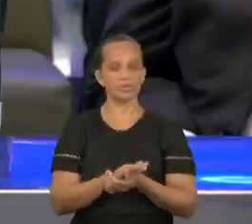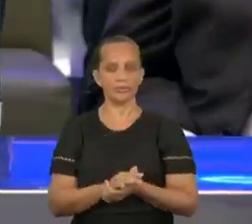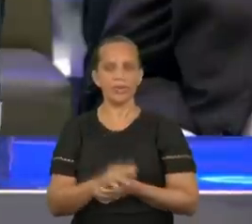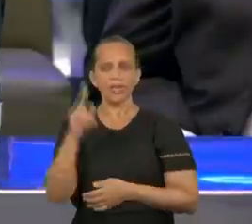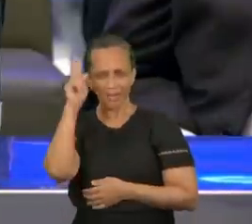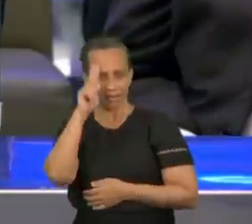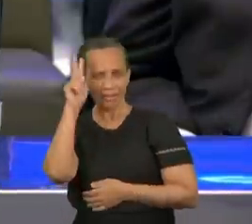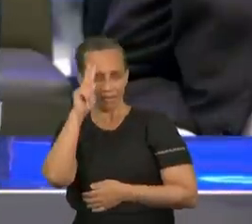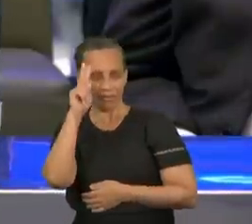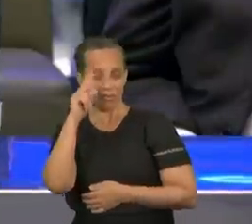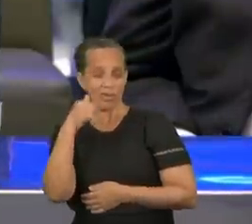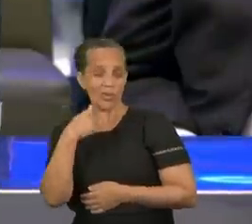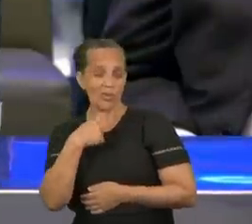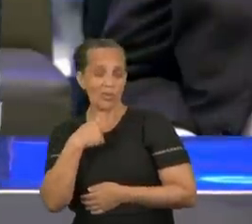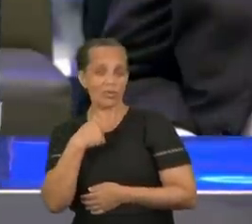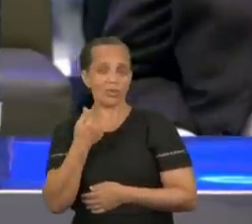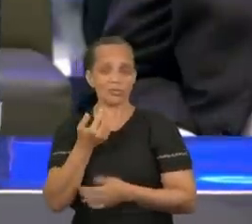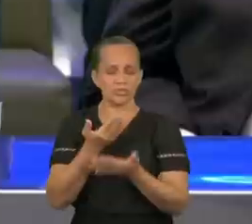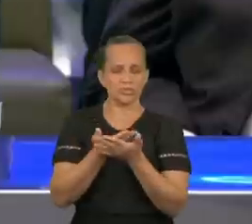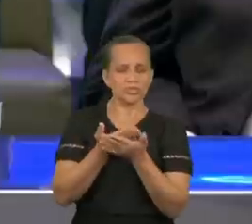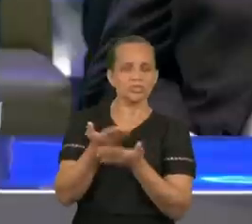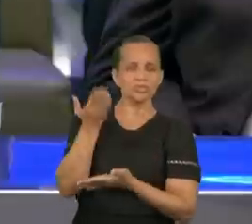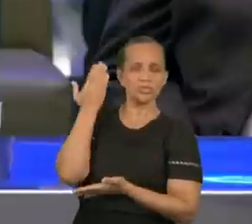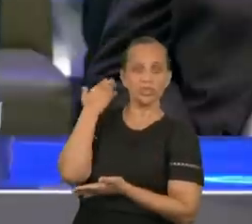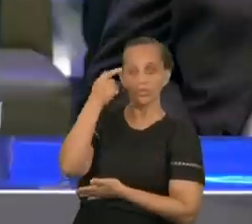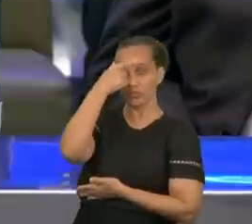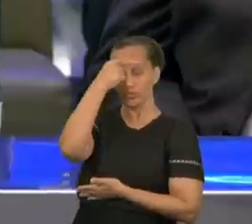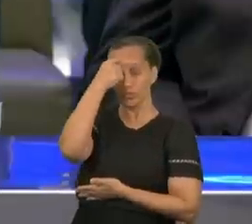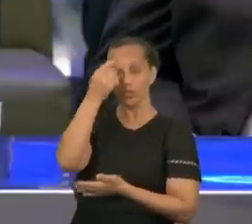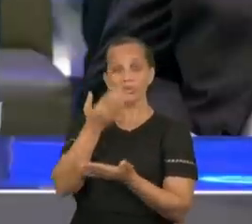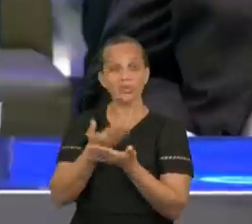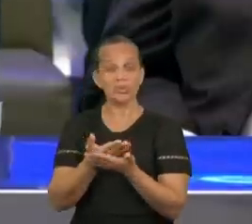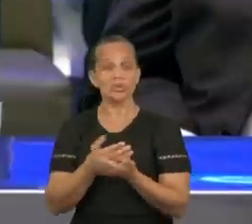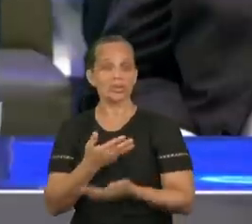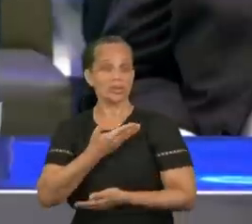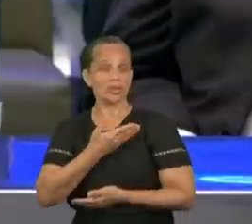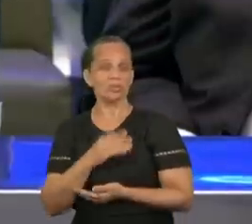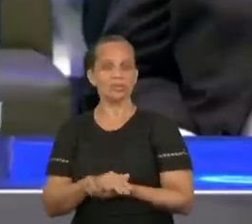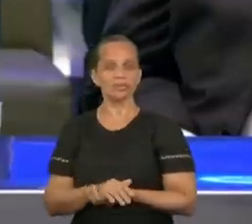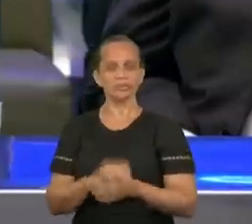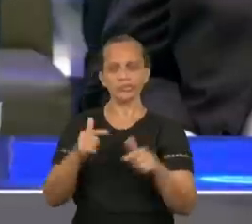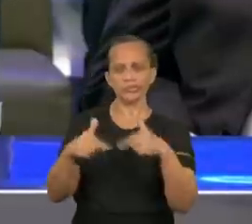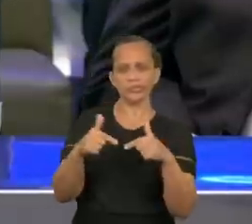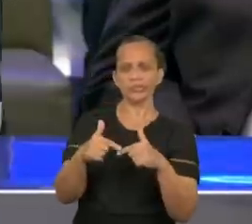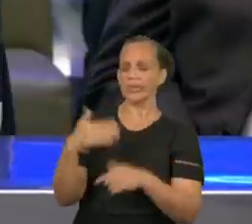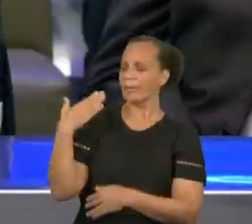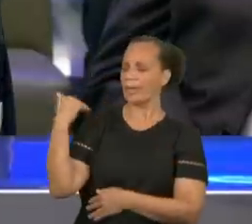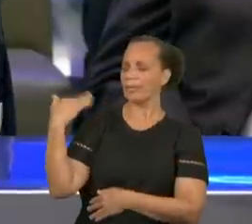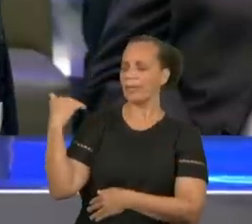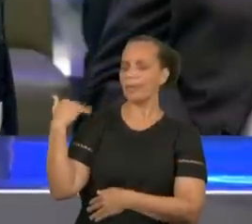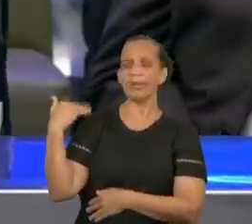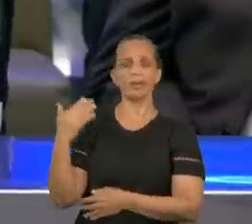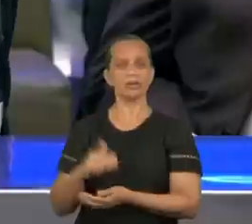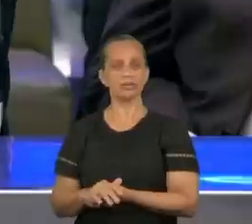colega de faculdade no período curto que eu passei como os colegas de trabalho sempre me chamava na sexta-feira